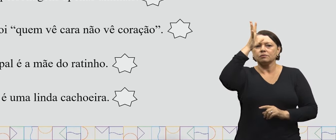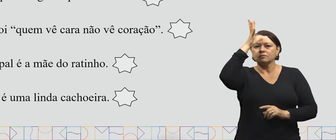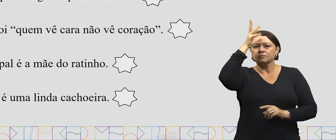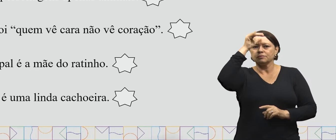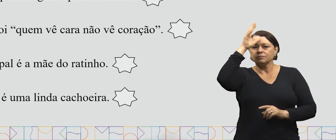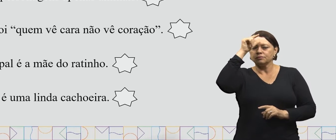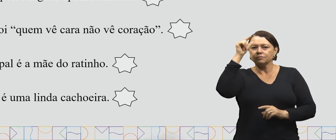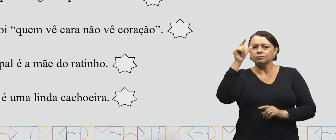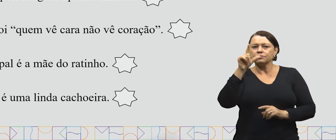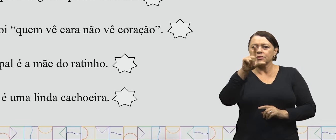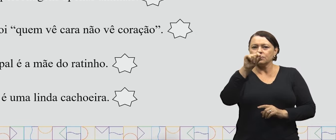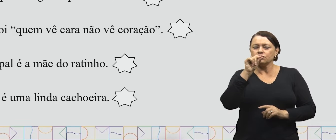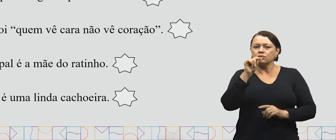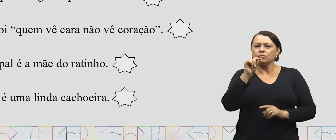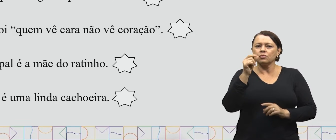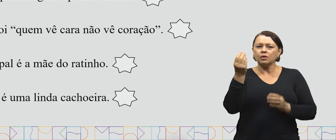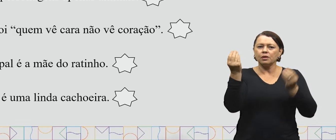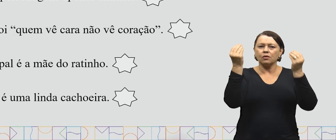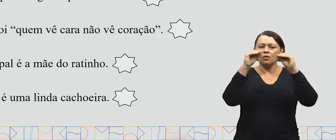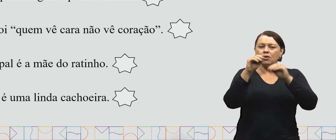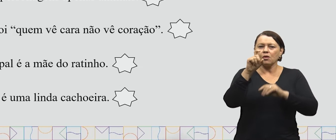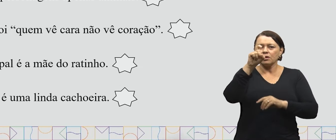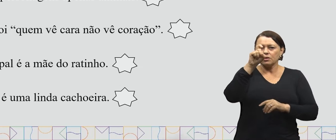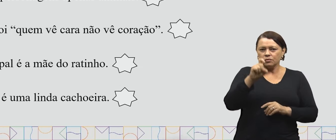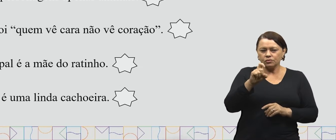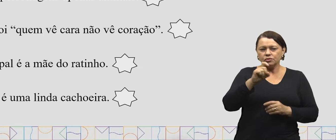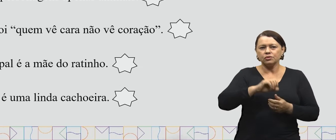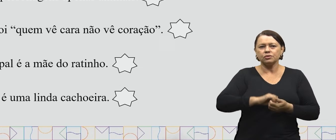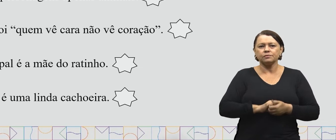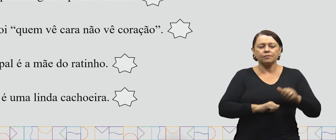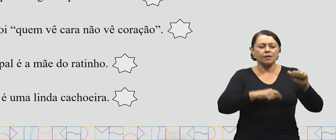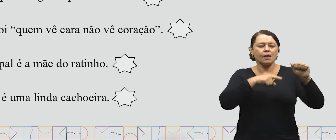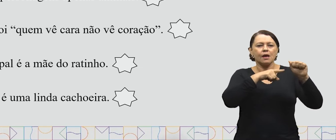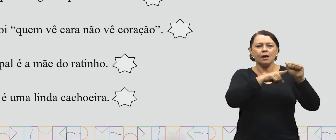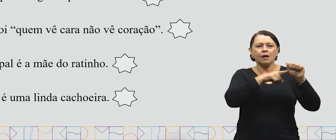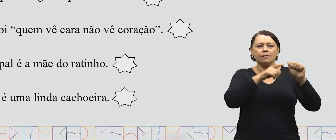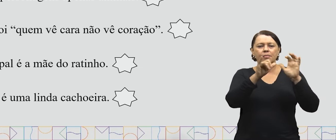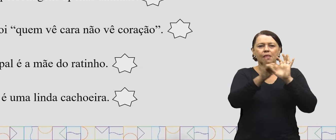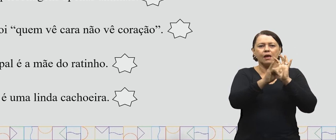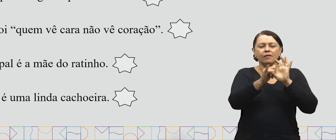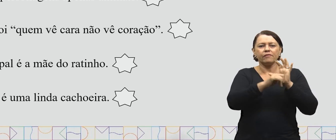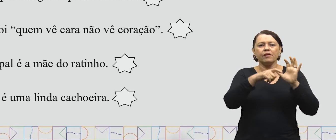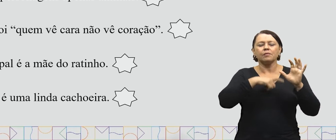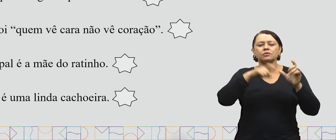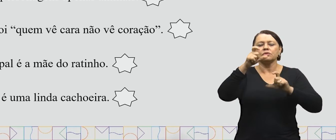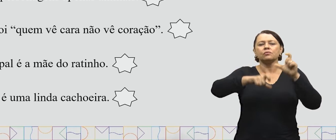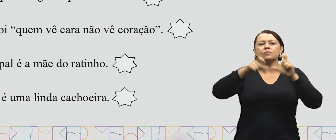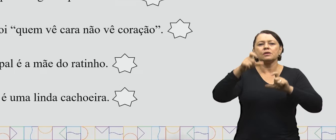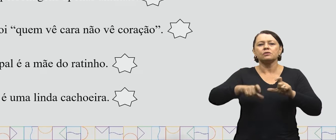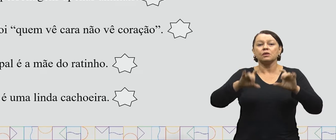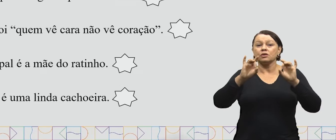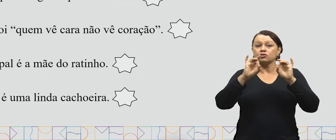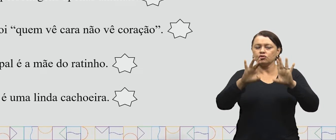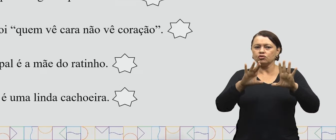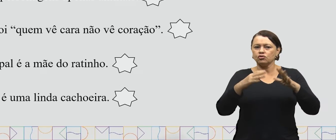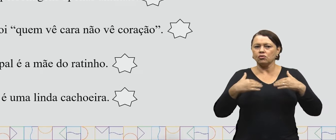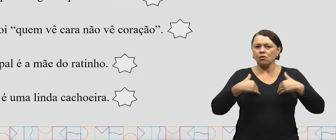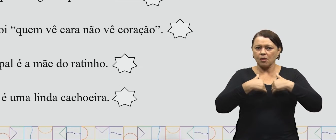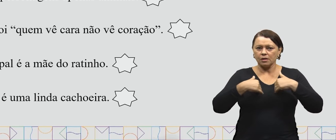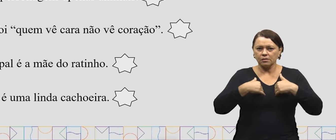um X nas afirmativas verdadeiras. Letra A. A fábula tinha como personagens apenas